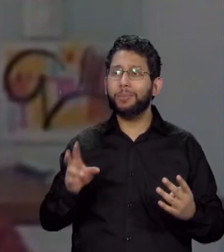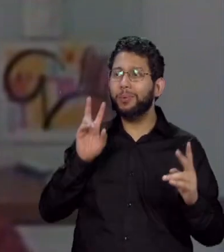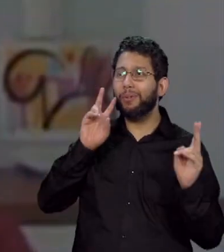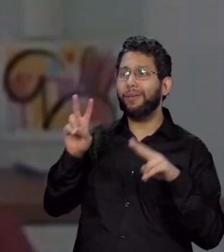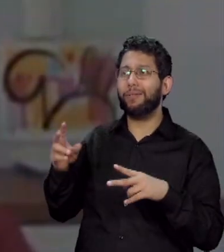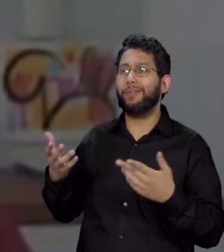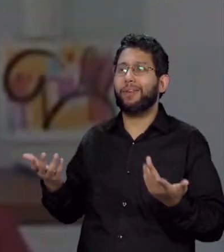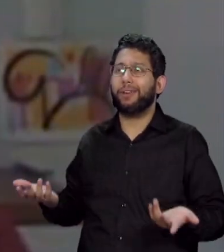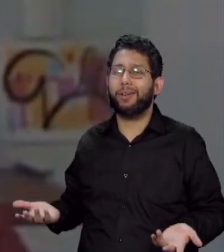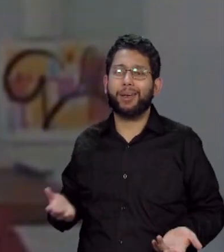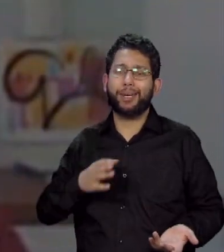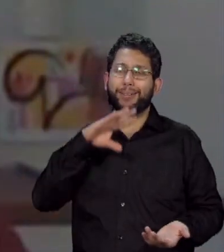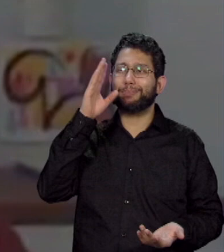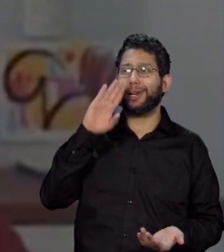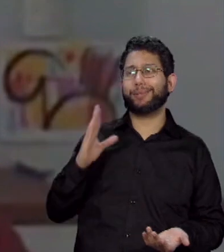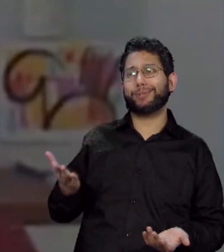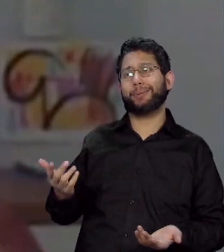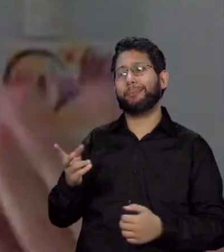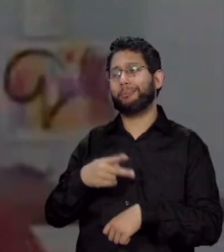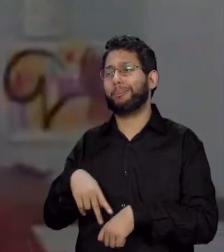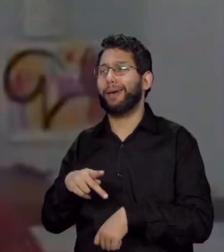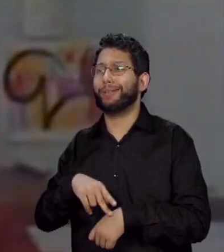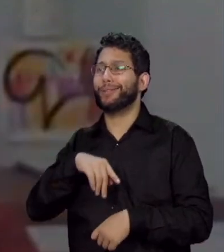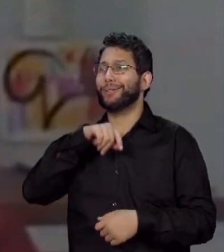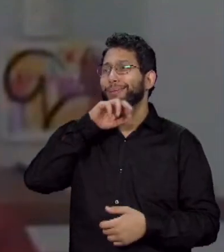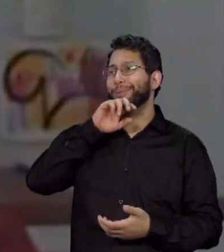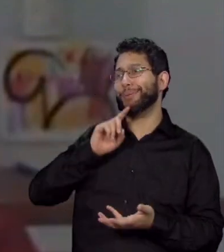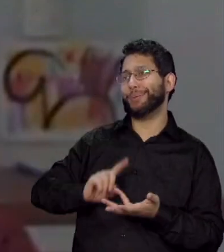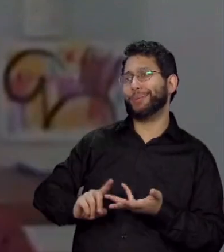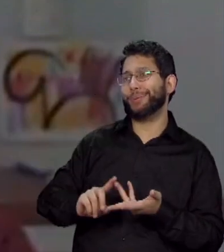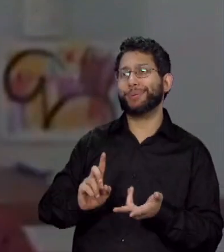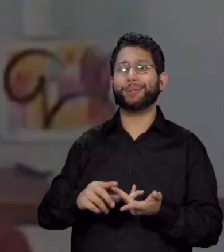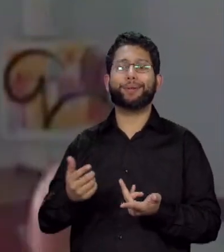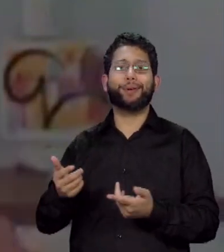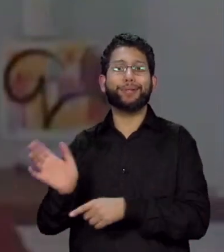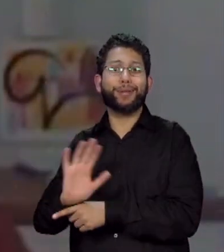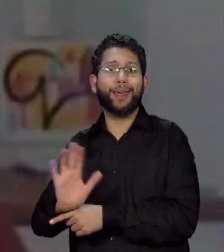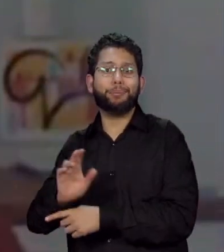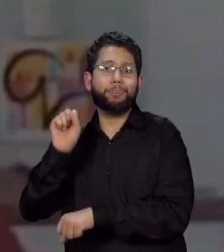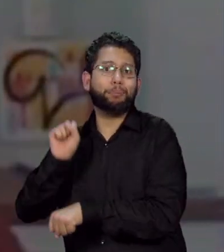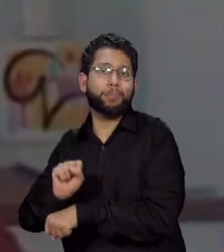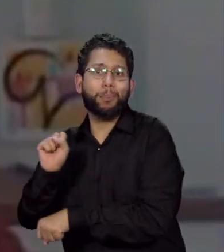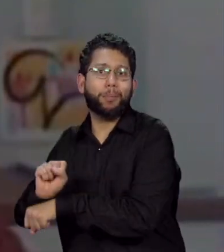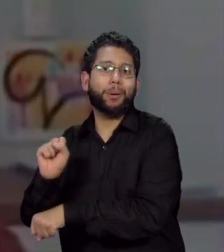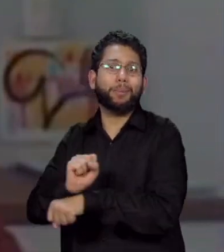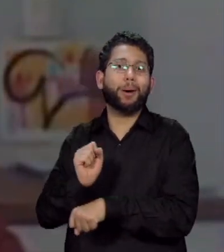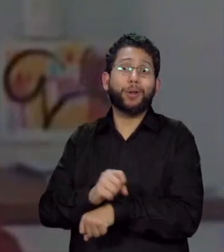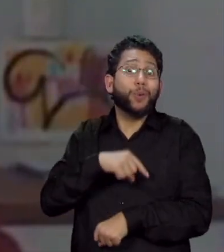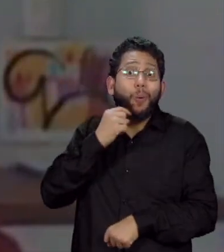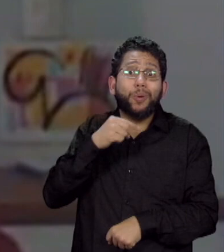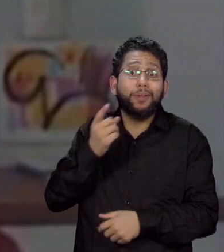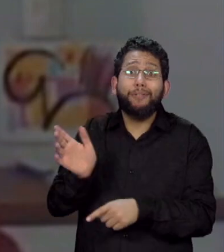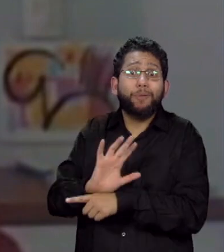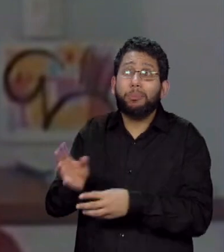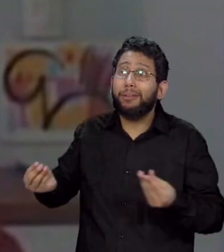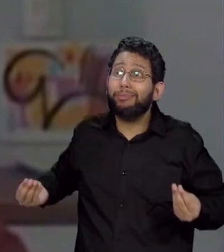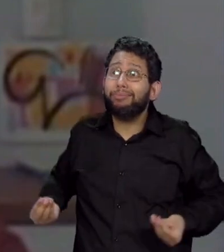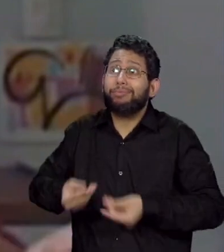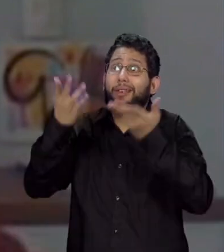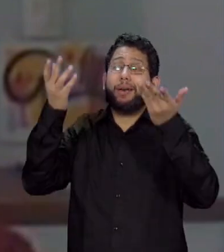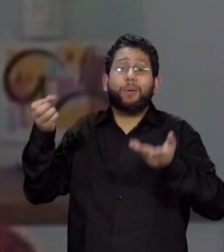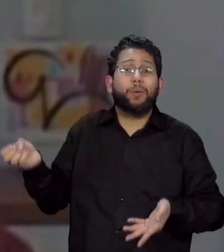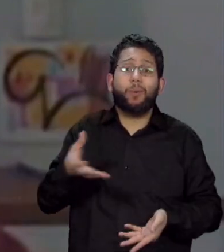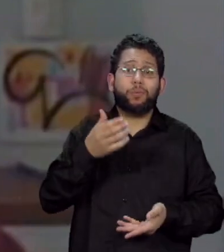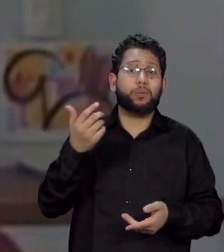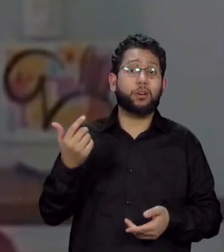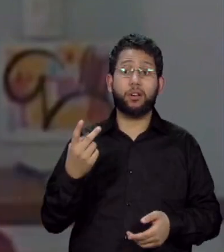sendo, enfim, as nossas produções estão paralisadas, então a gente não está conseguindo mais lançar obras, né, no